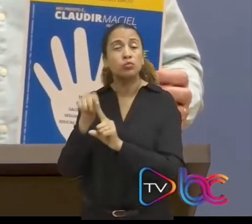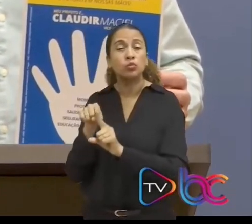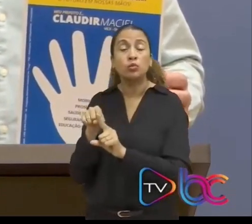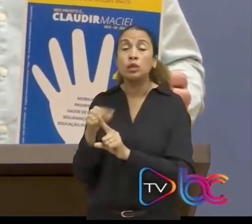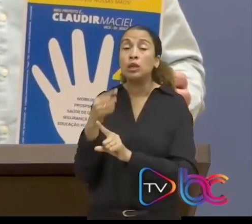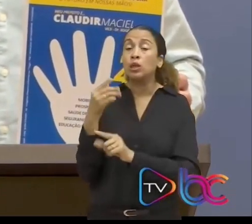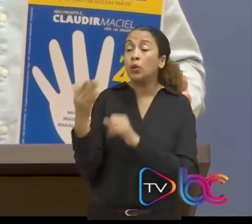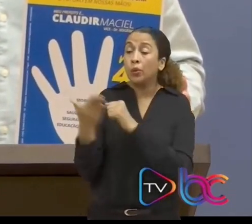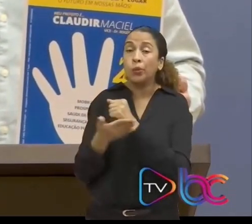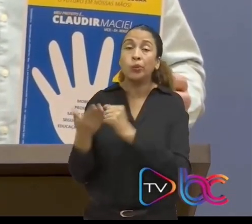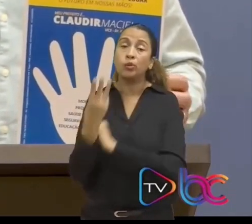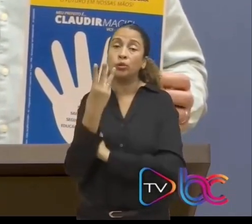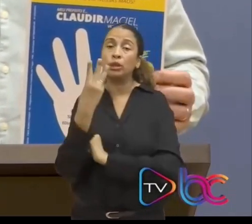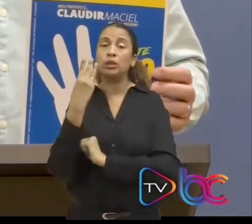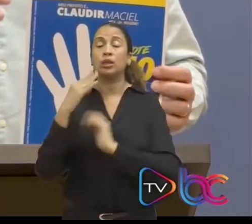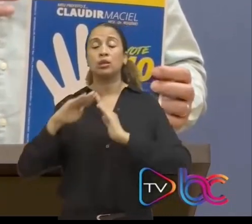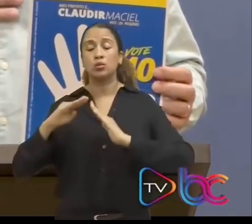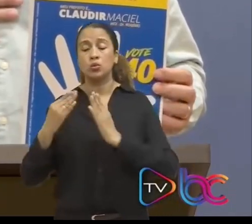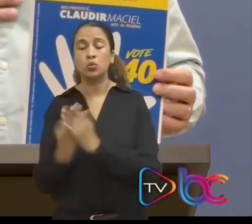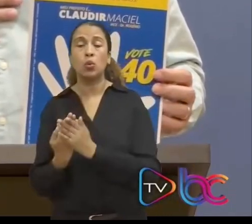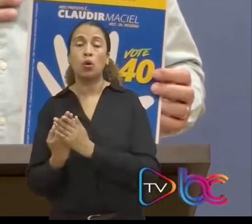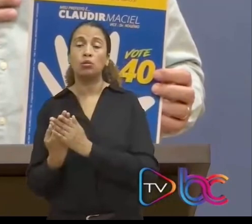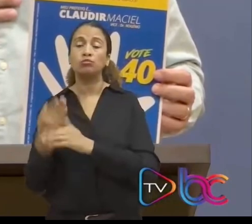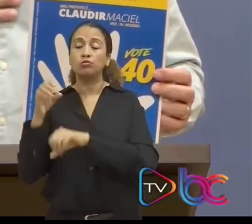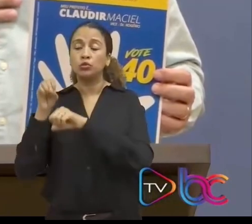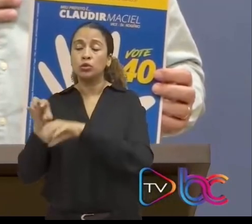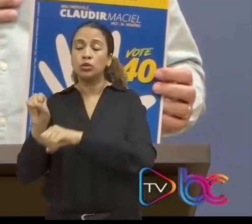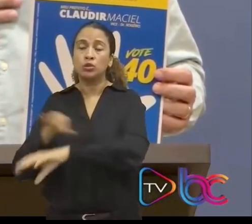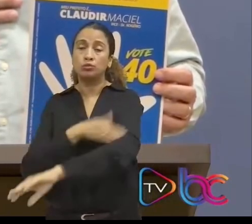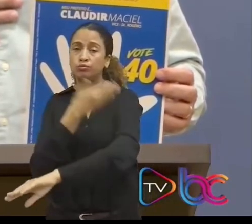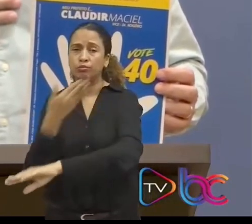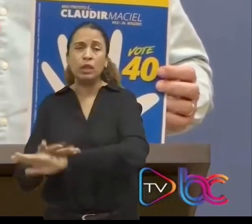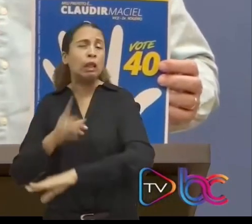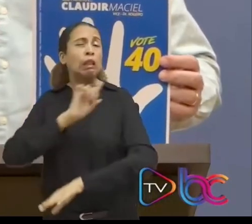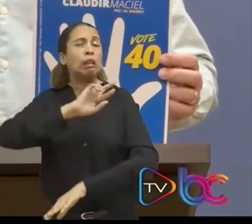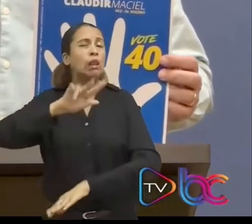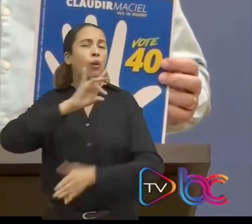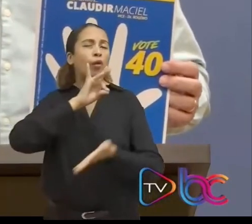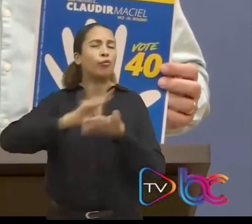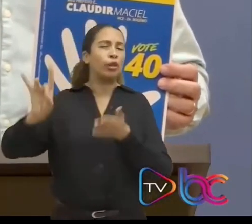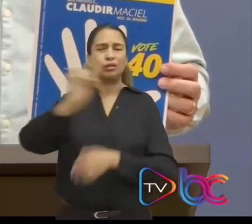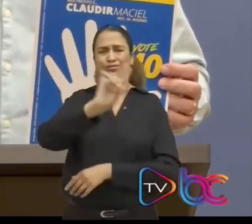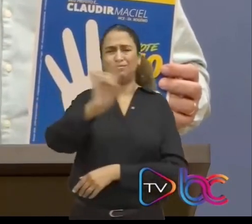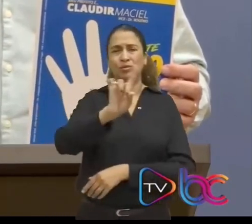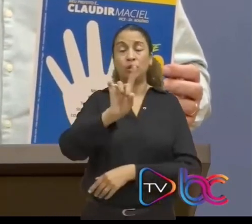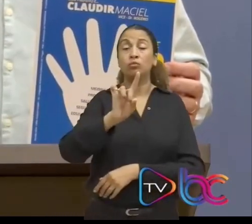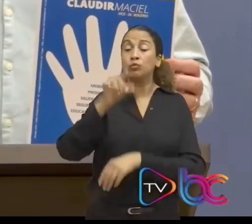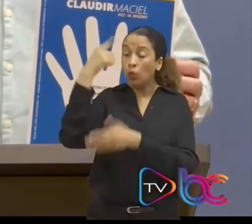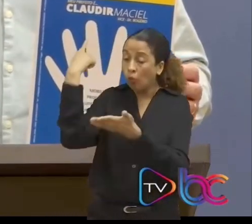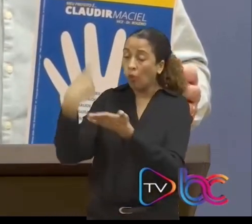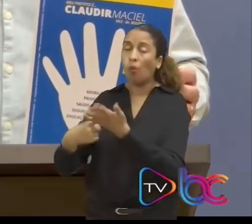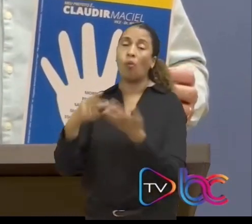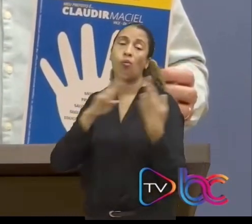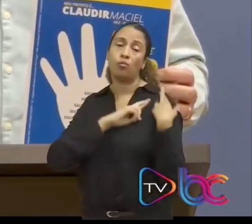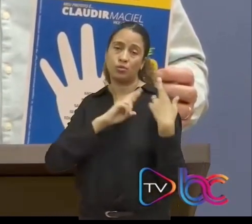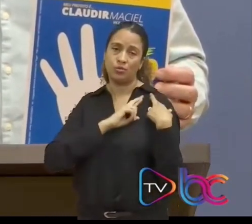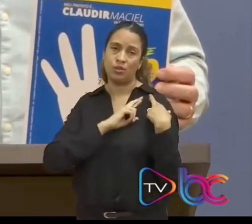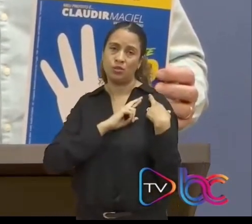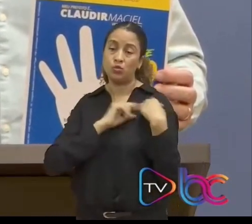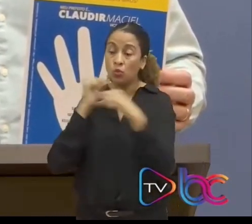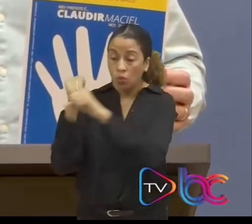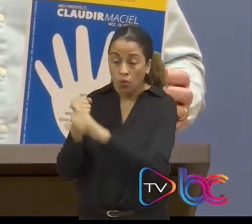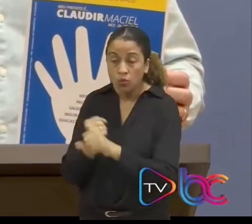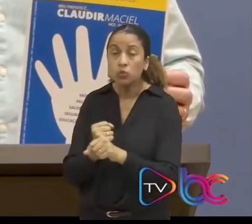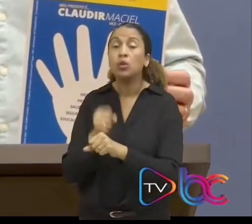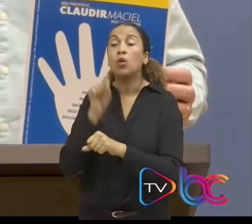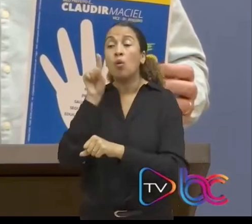3 escolas de ensino integral, e aí não é uma vingança pessoal de família, é um compromisso com a educação. Fazer uma escola de ensino integral no